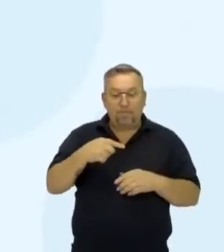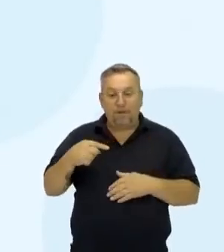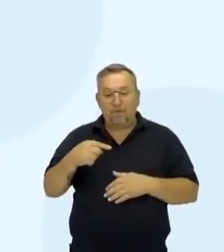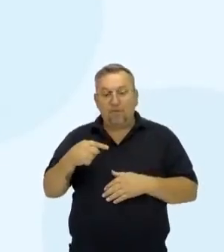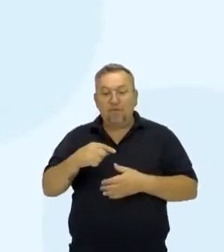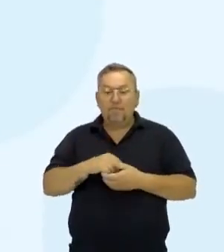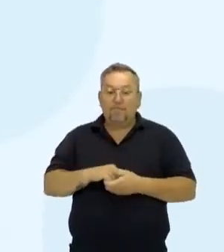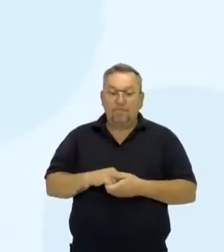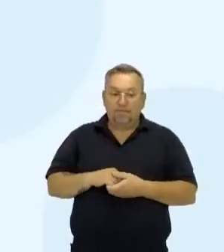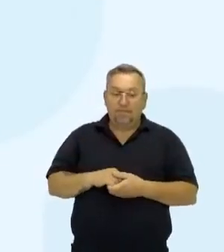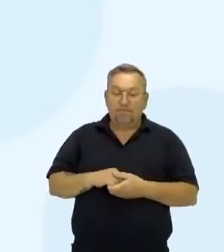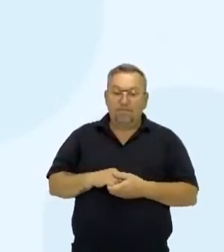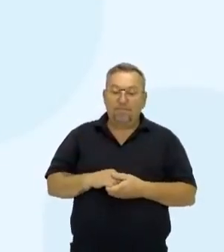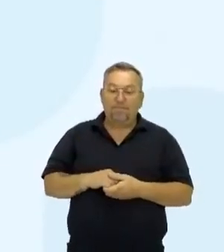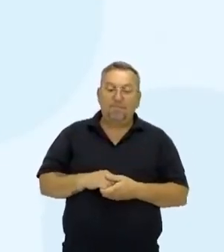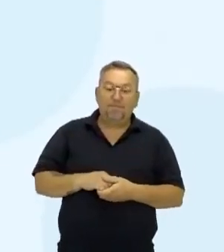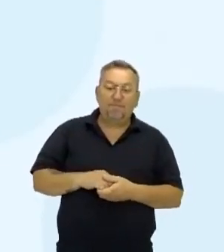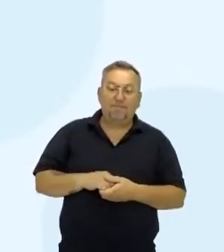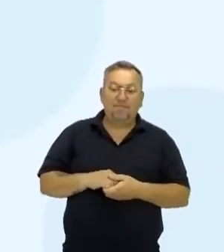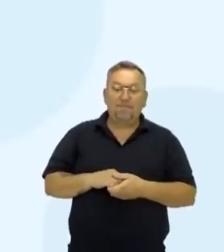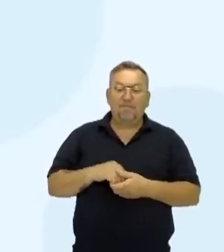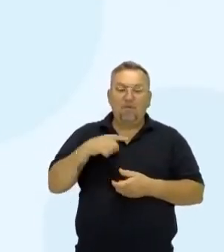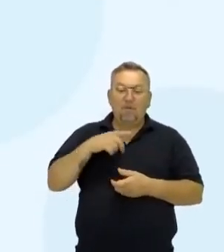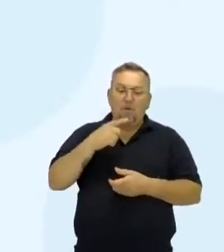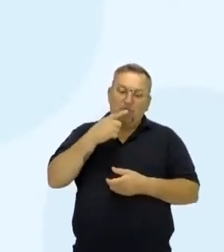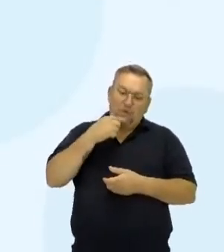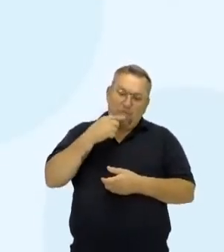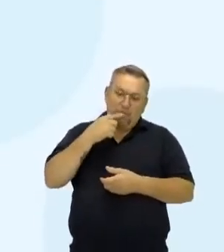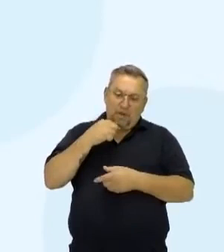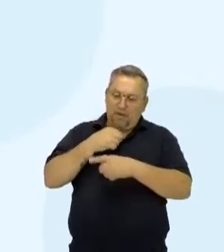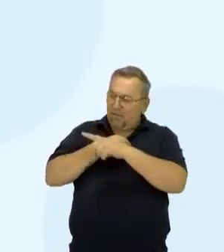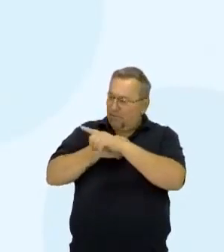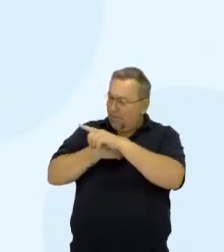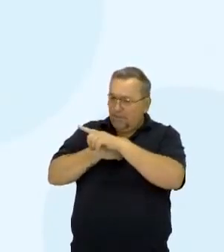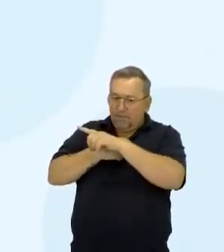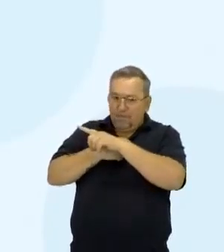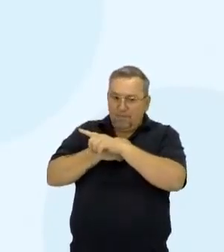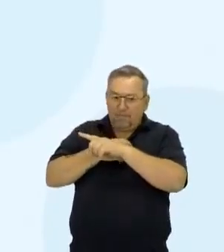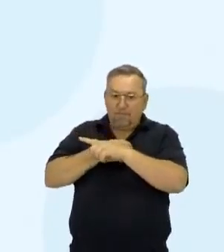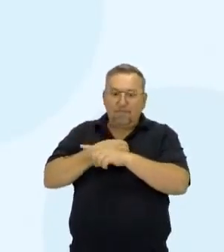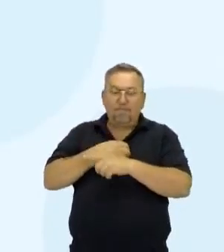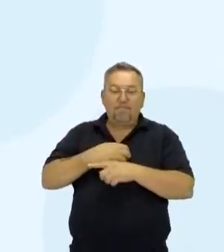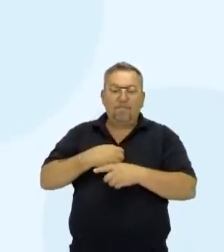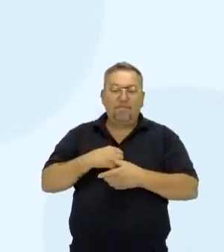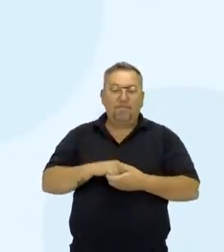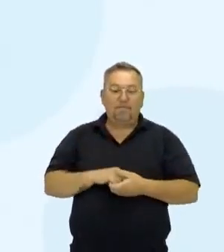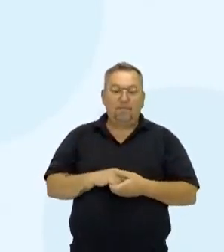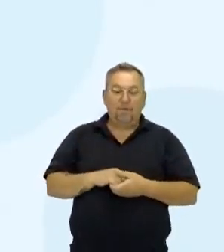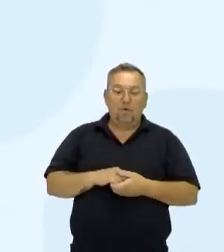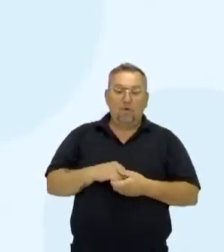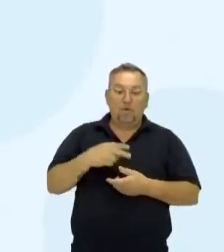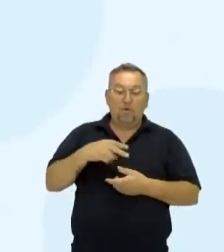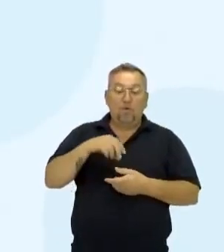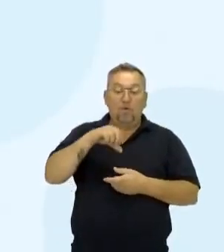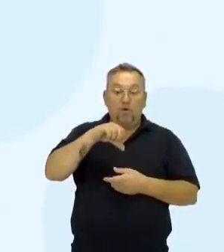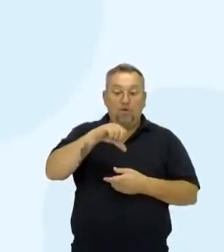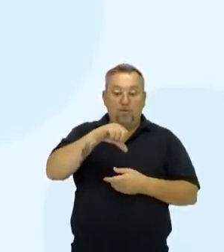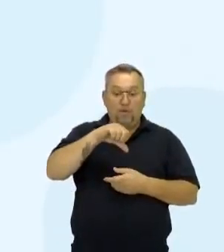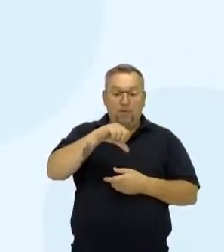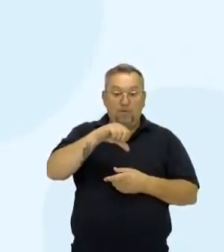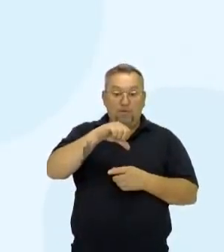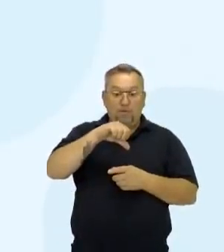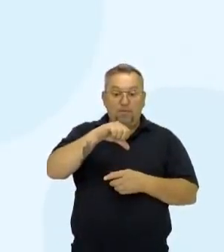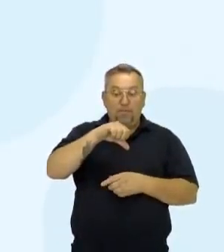ficar negativo. Então, só coloquei vermelhinho ali, ó, para vocês verem que ele fica, ok? No segundo,